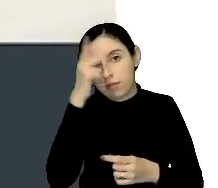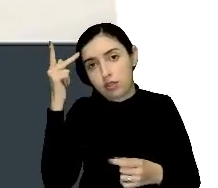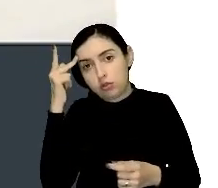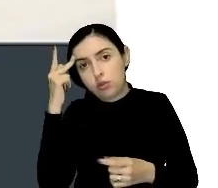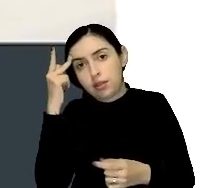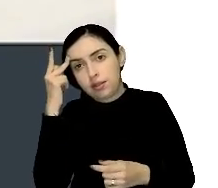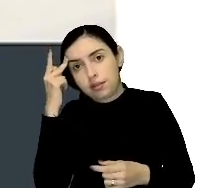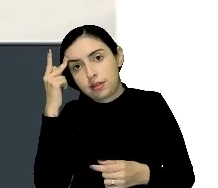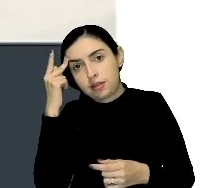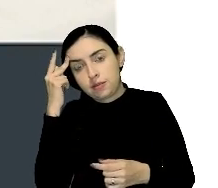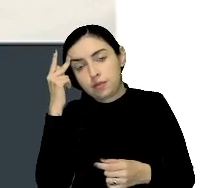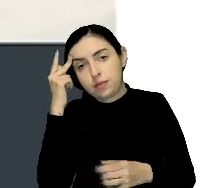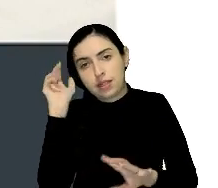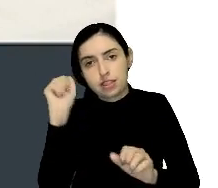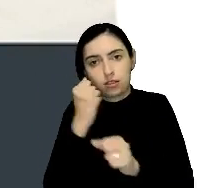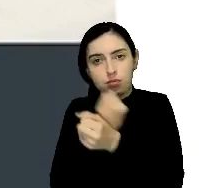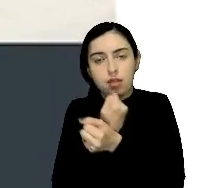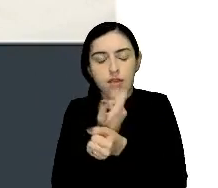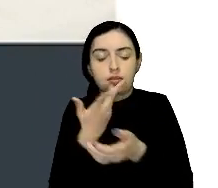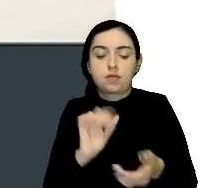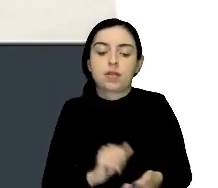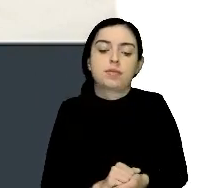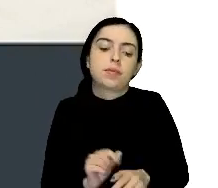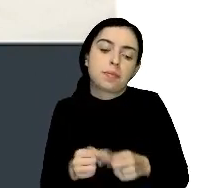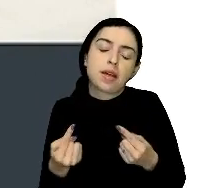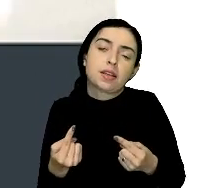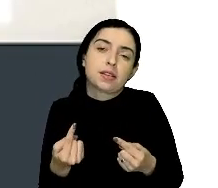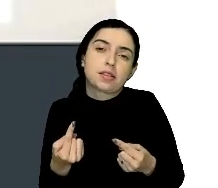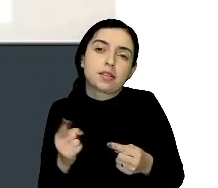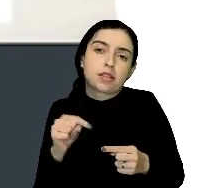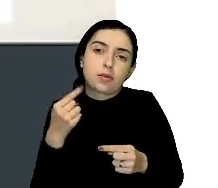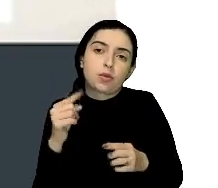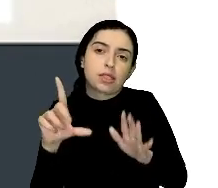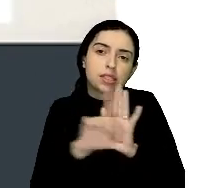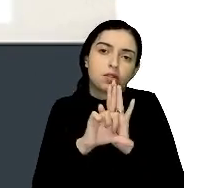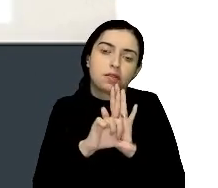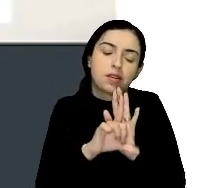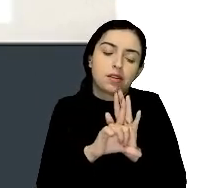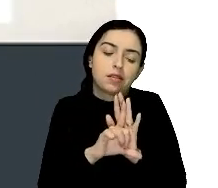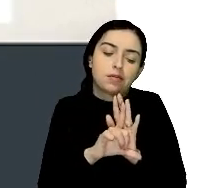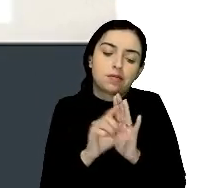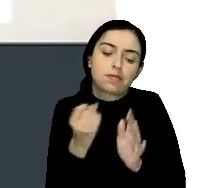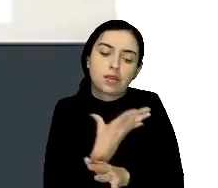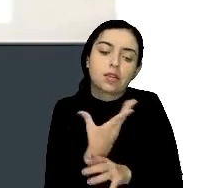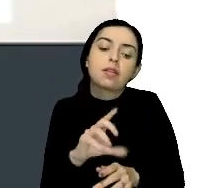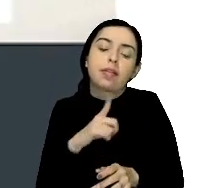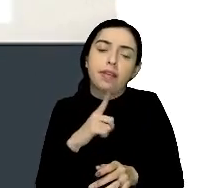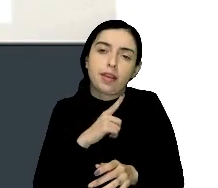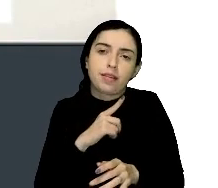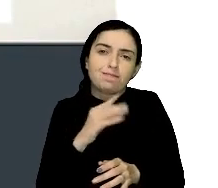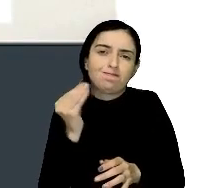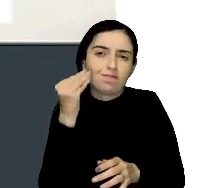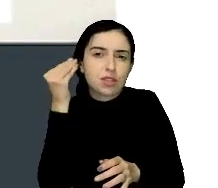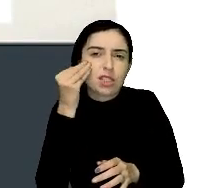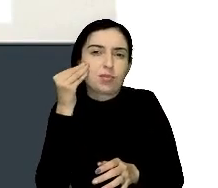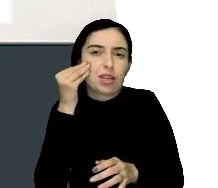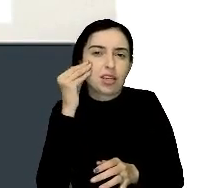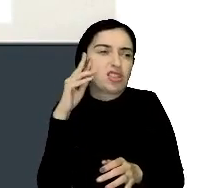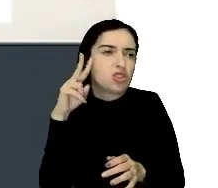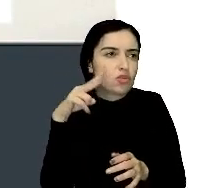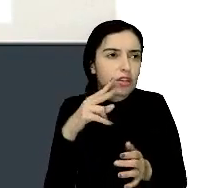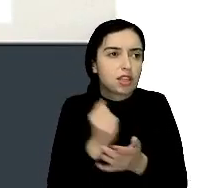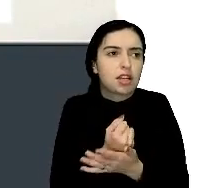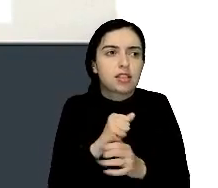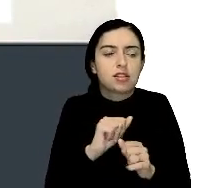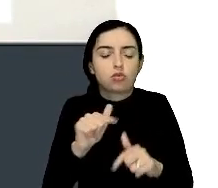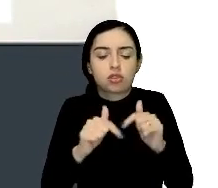condição análoga de escravo. Mas mesmo depois da nova lei, a gente tem casos de identificação de trabalho escravo. Em